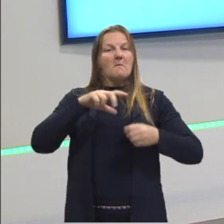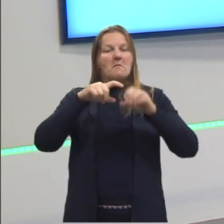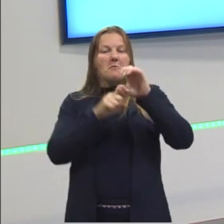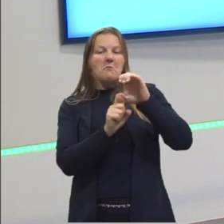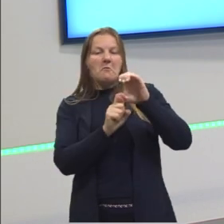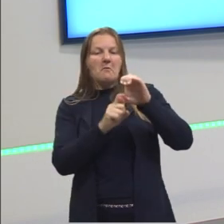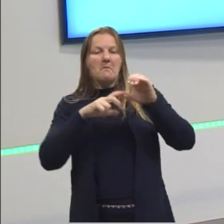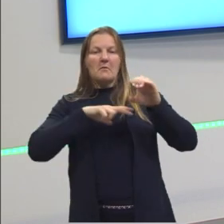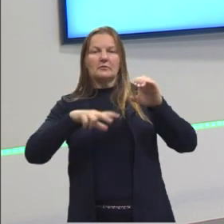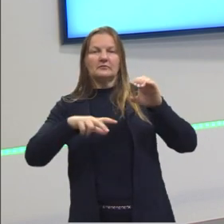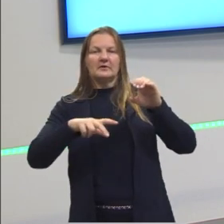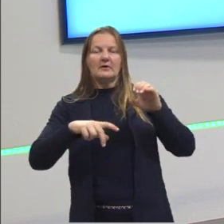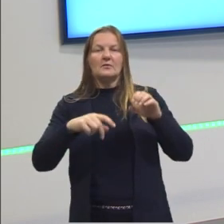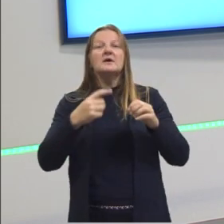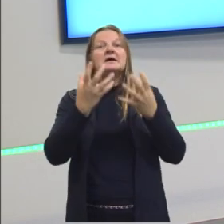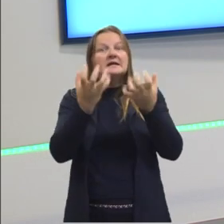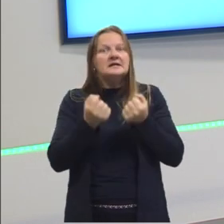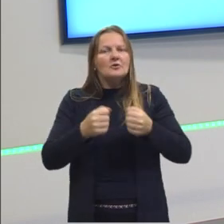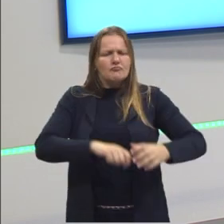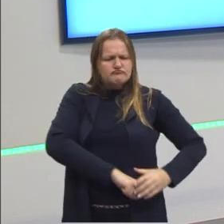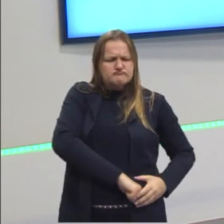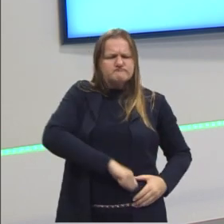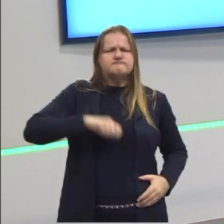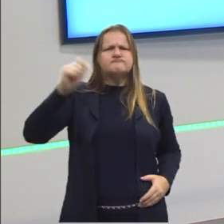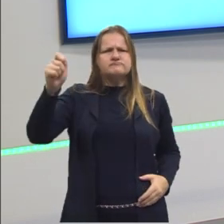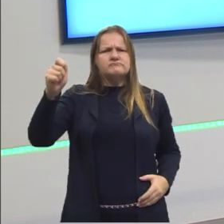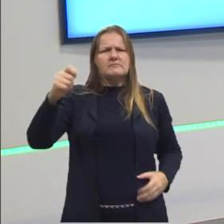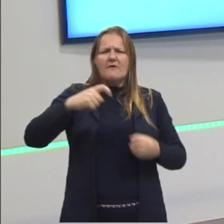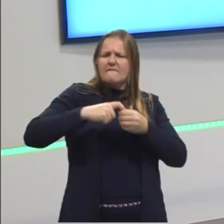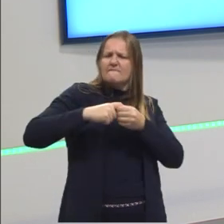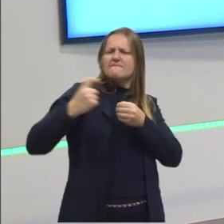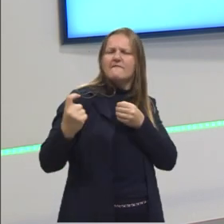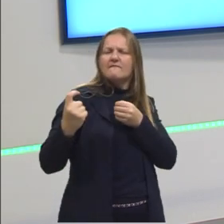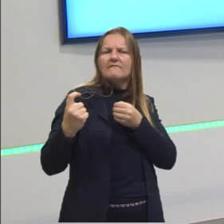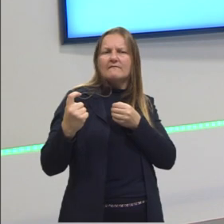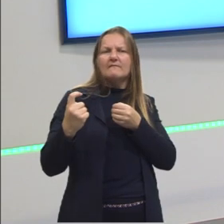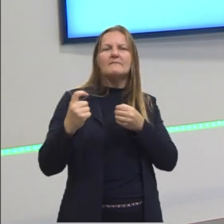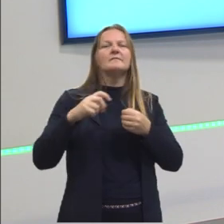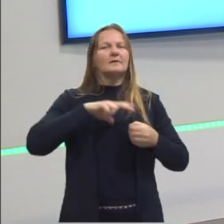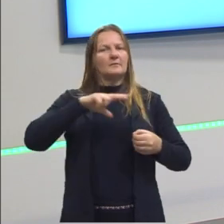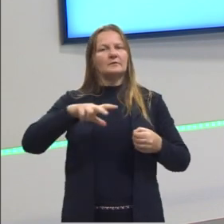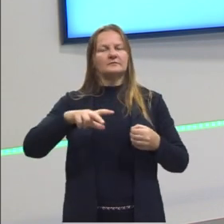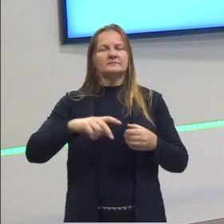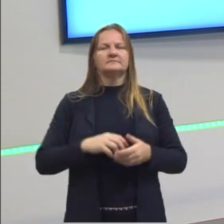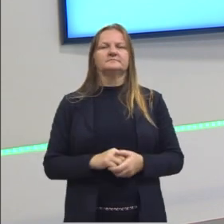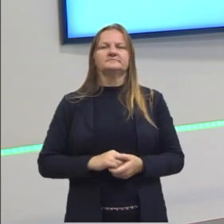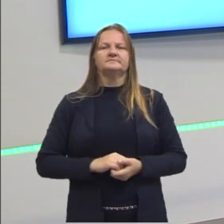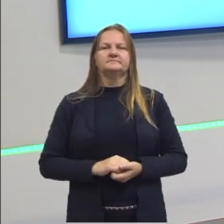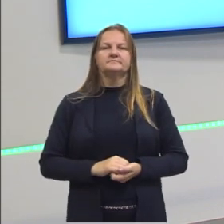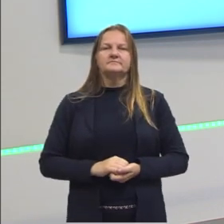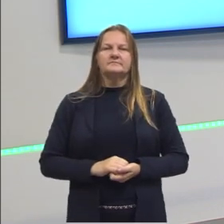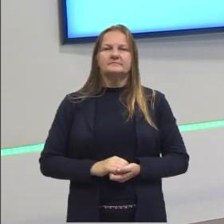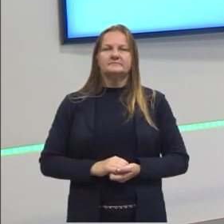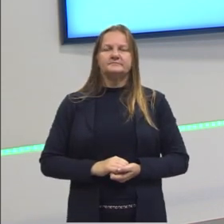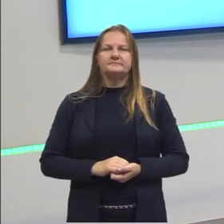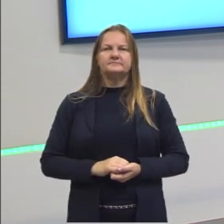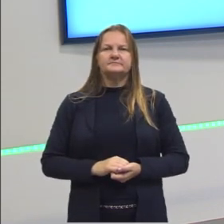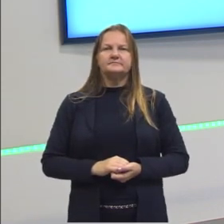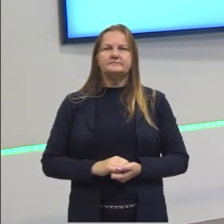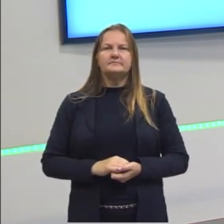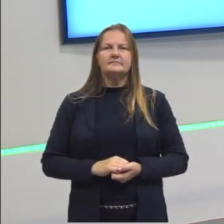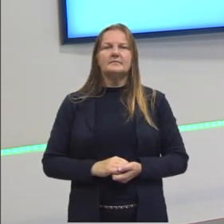independente que a gente rompesse vínculo então com os nossos colonizadores E